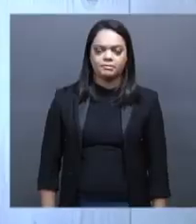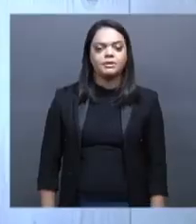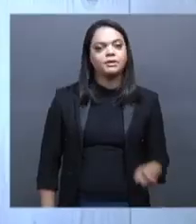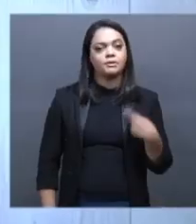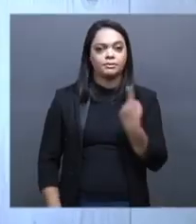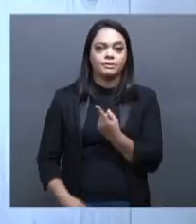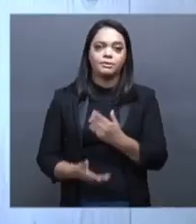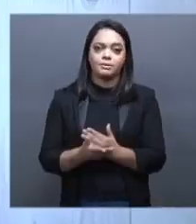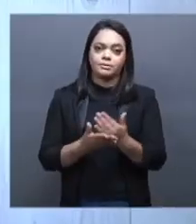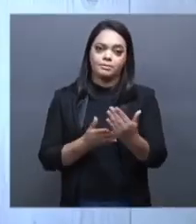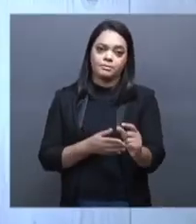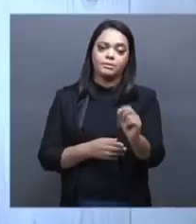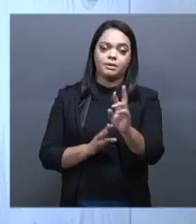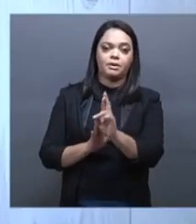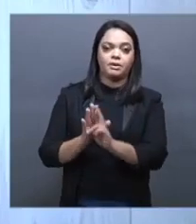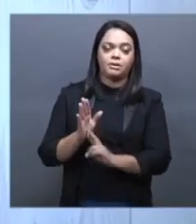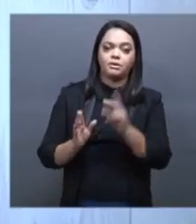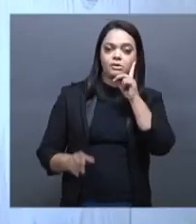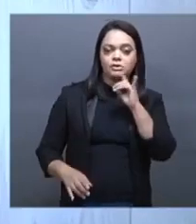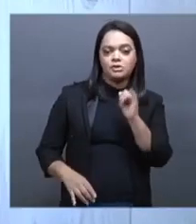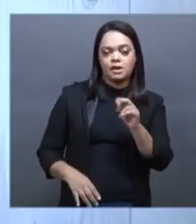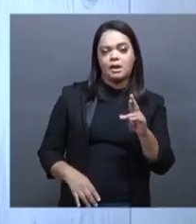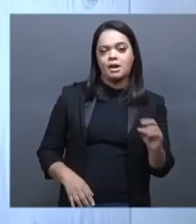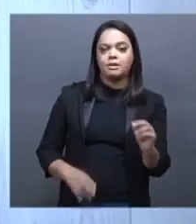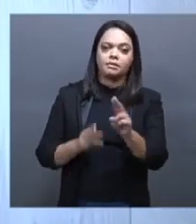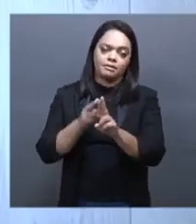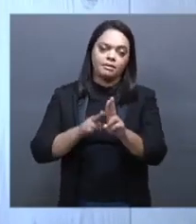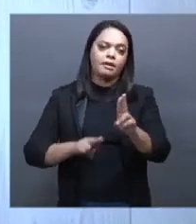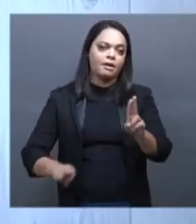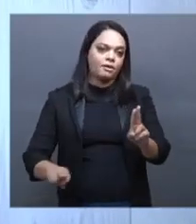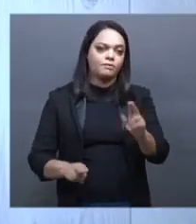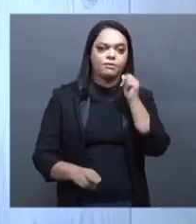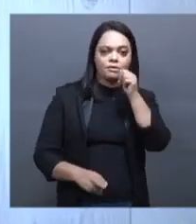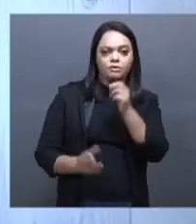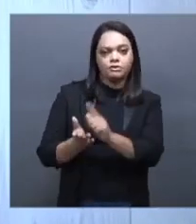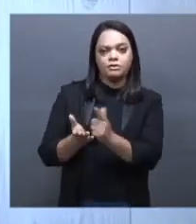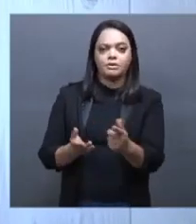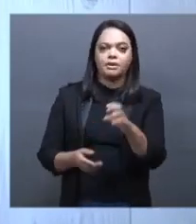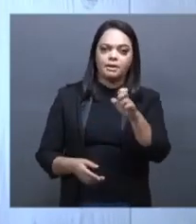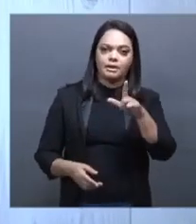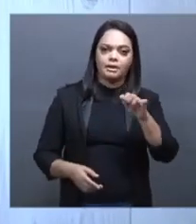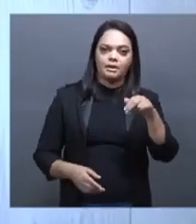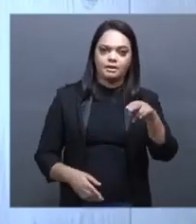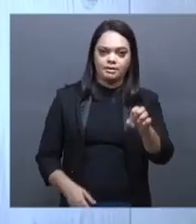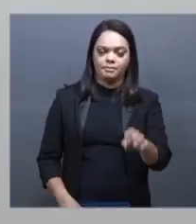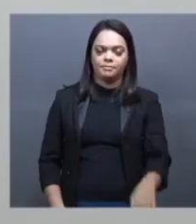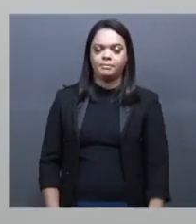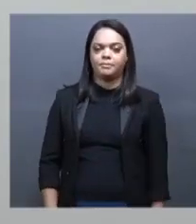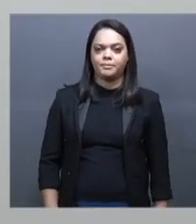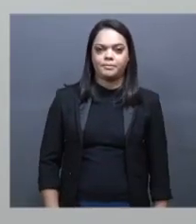Nós começamos com o boletim diário da Universidade Federal de Uberlândia com a jornalista Eliane Moreira.